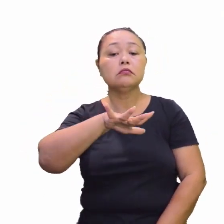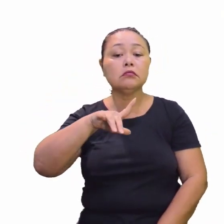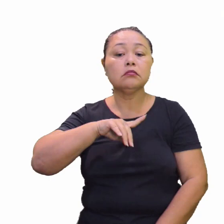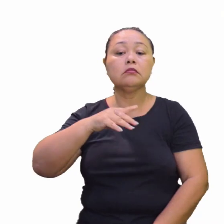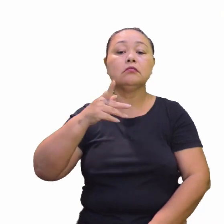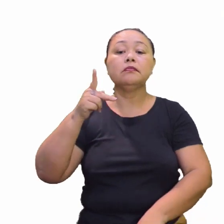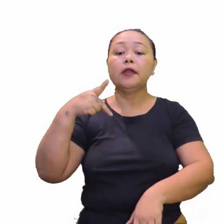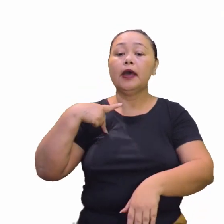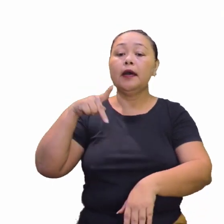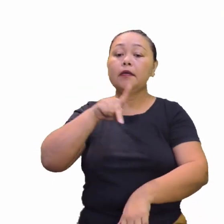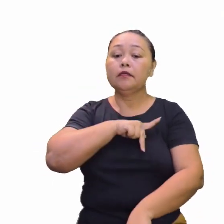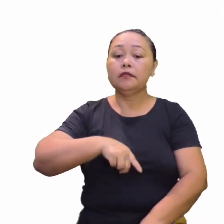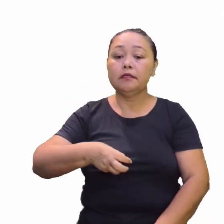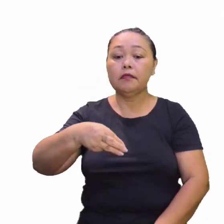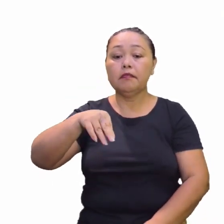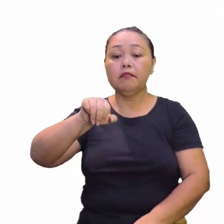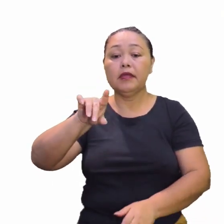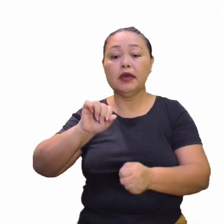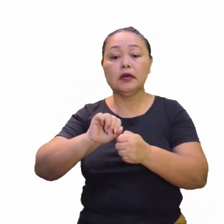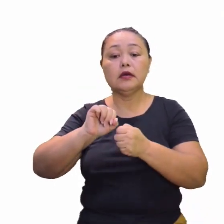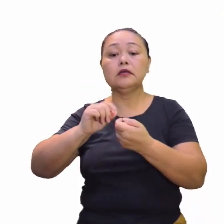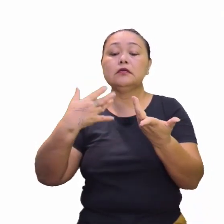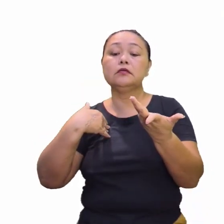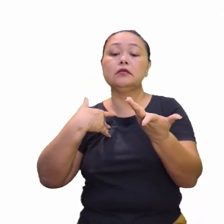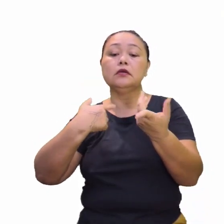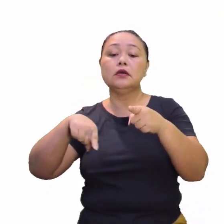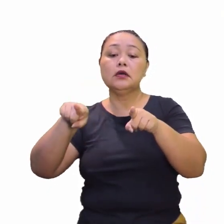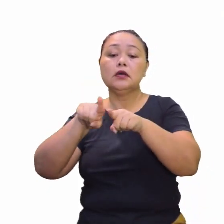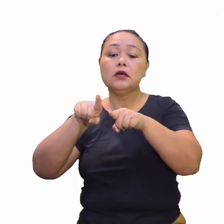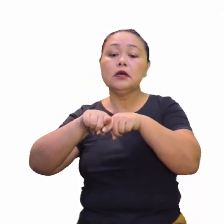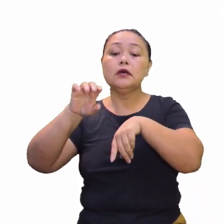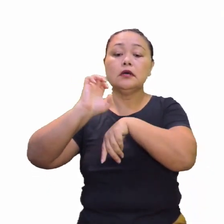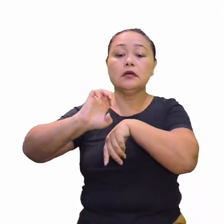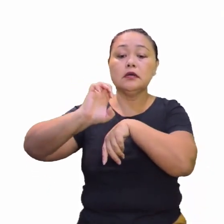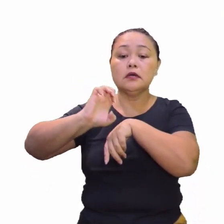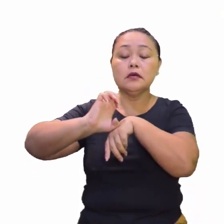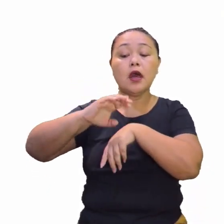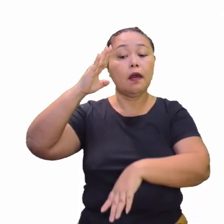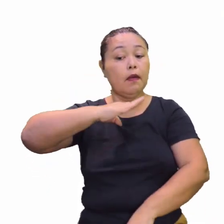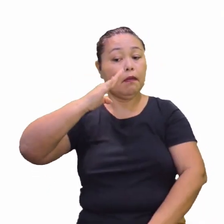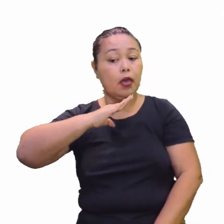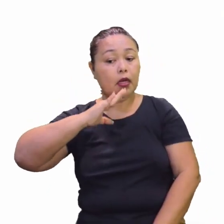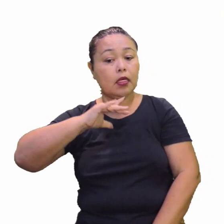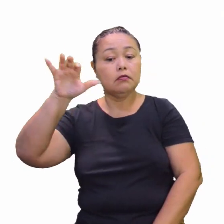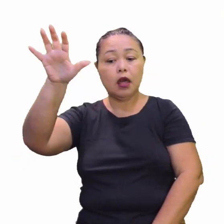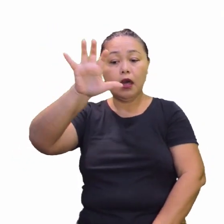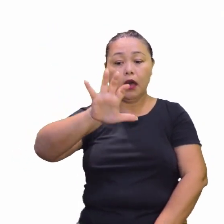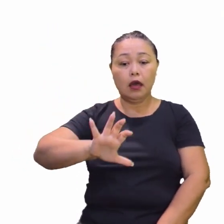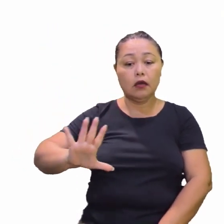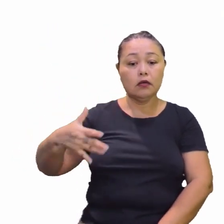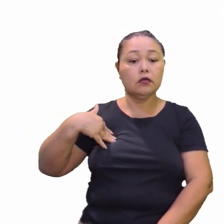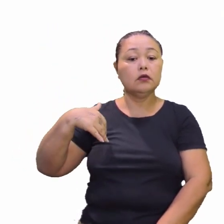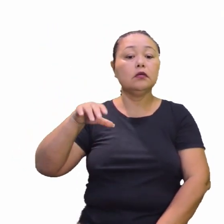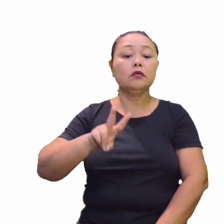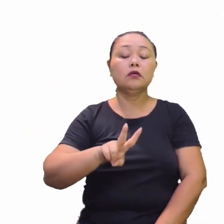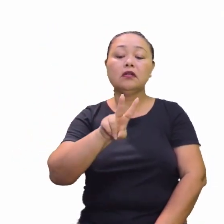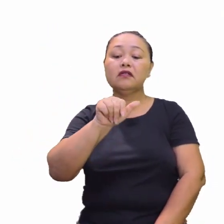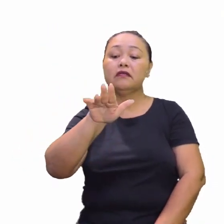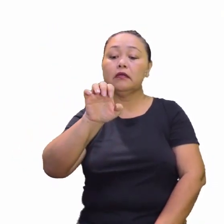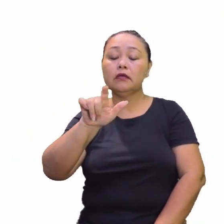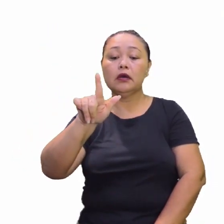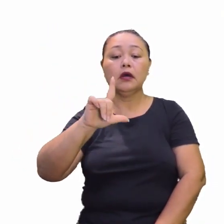áreas. Presidente Médici, Ministro Andreasa, Cacoal, Espigão do Oeste, Pimenta Bueno. E assim as outras áreas, né, como o Vale